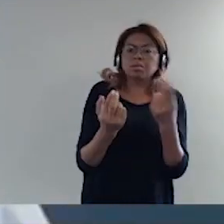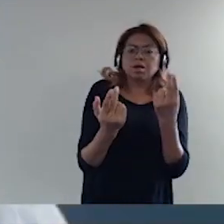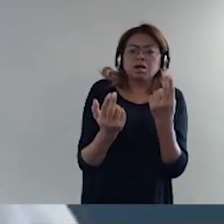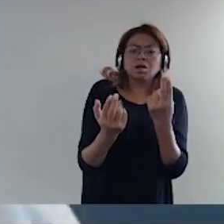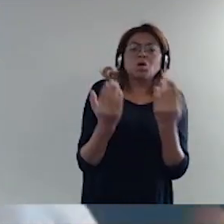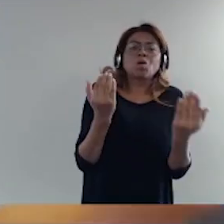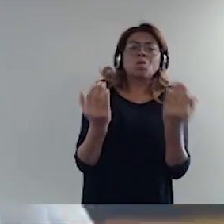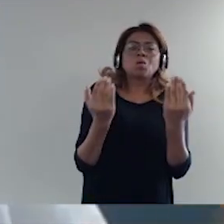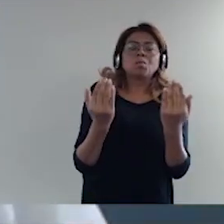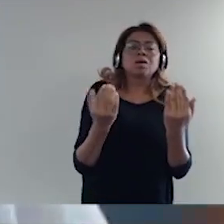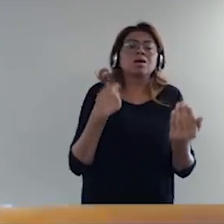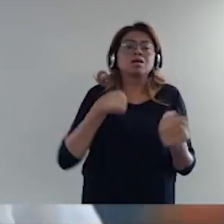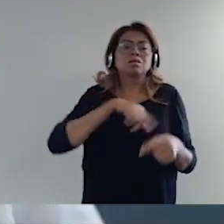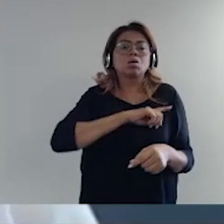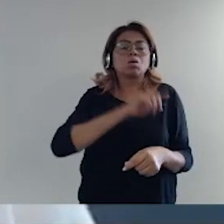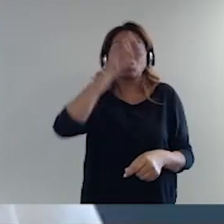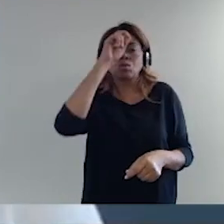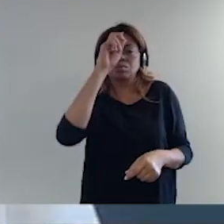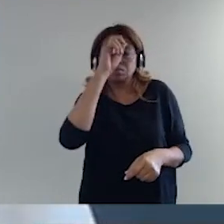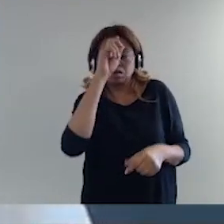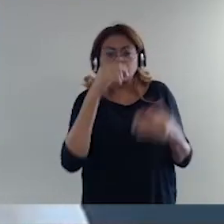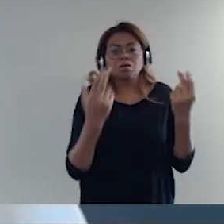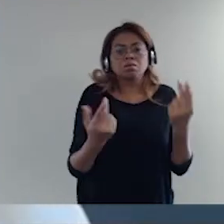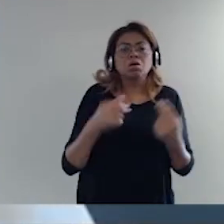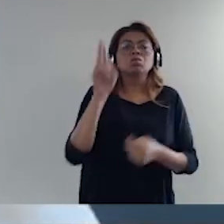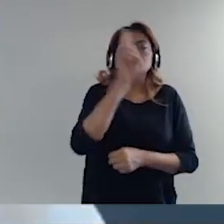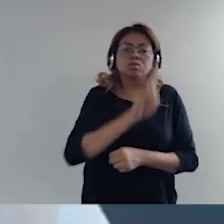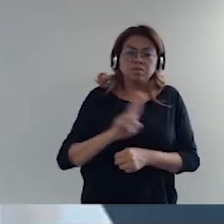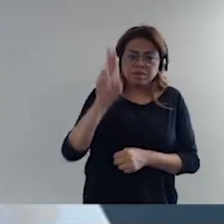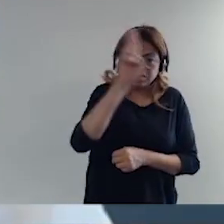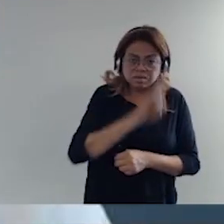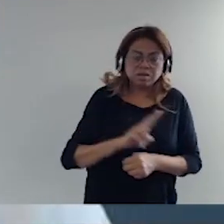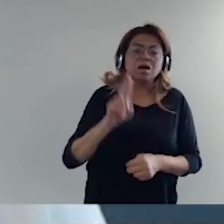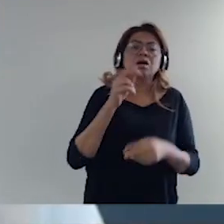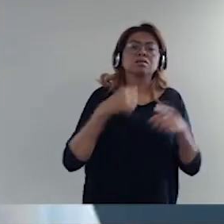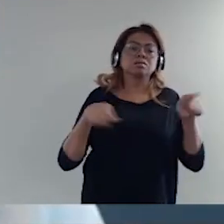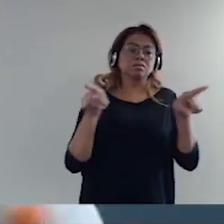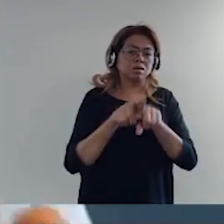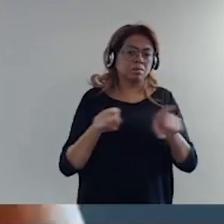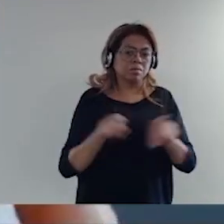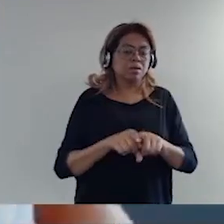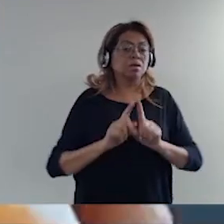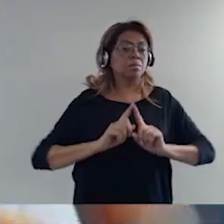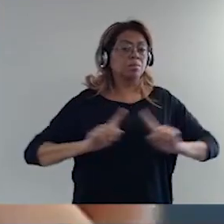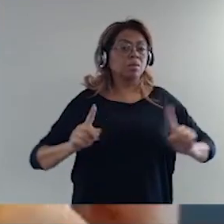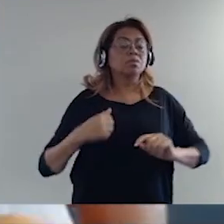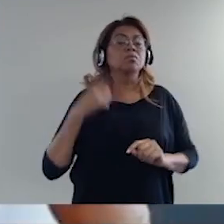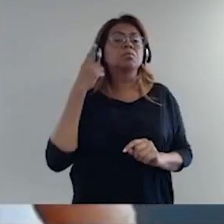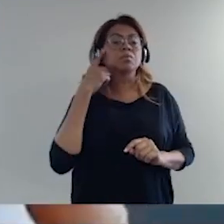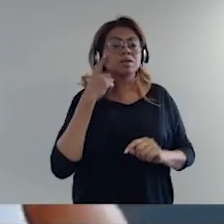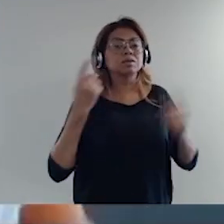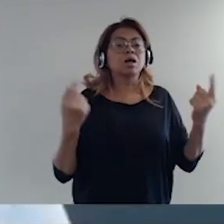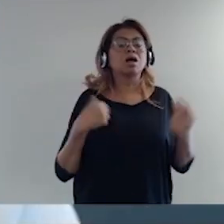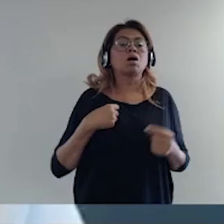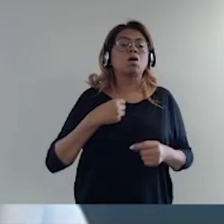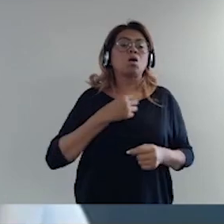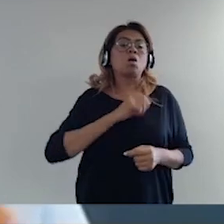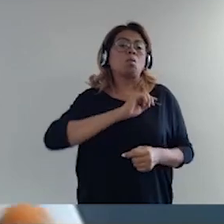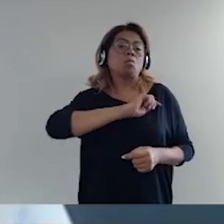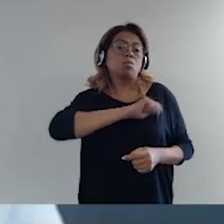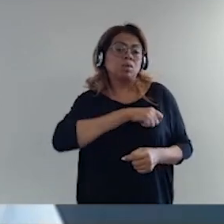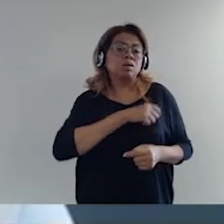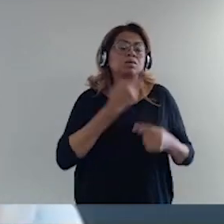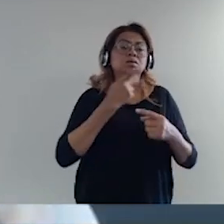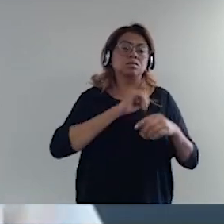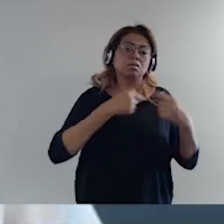meia dúzia ali de vinculados às universidades federais, sobretudo, não é? Mas polícia militar é com os estados,